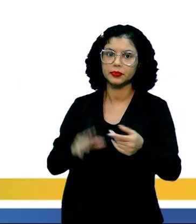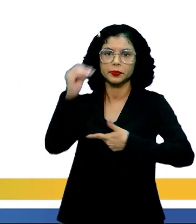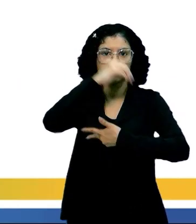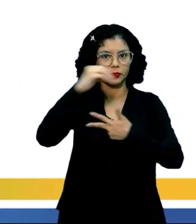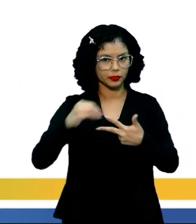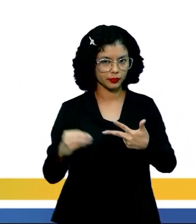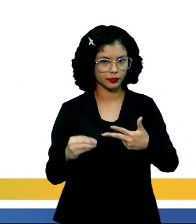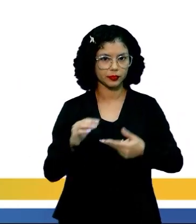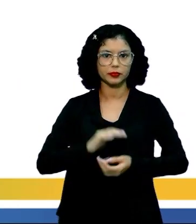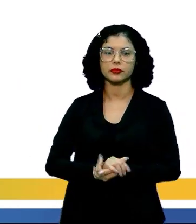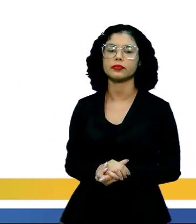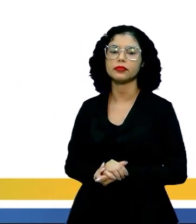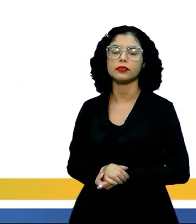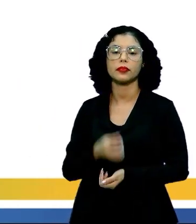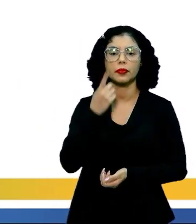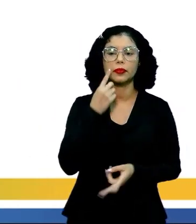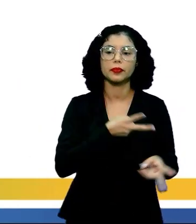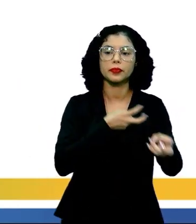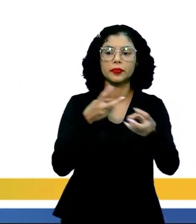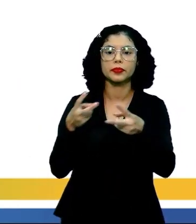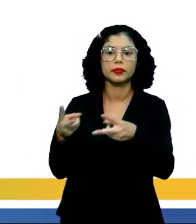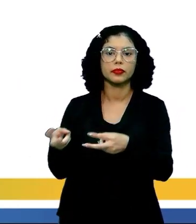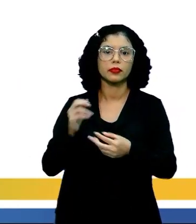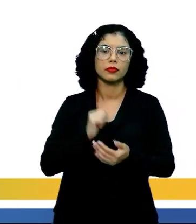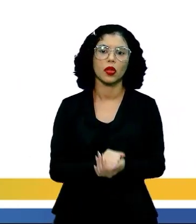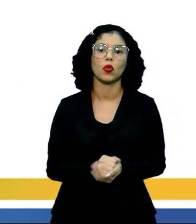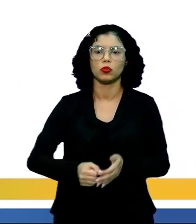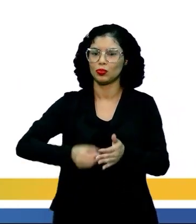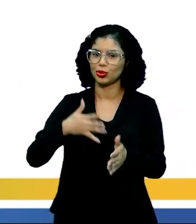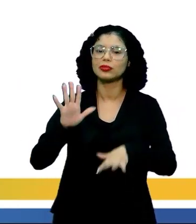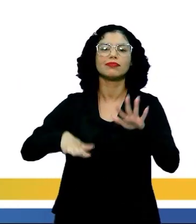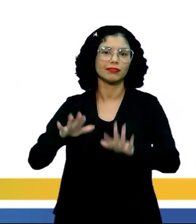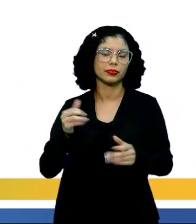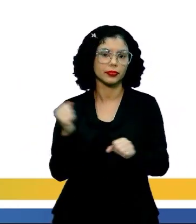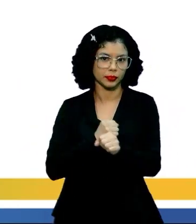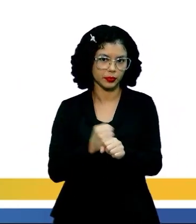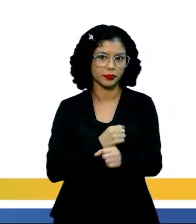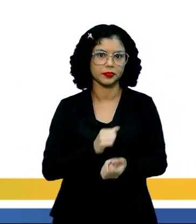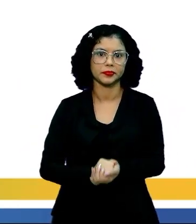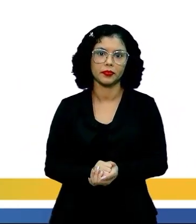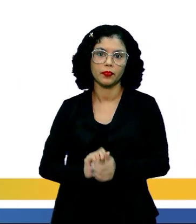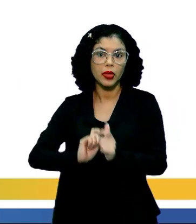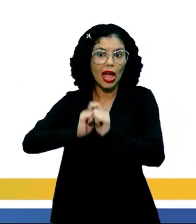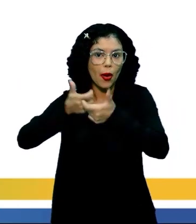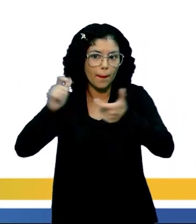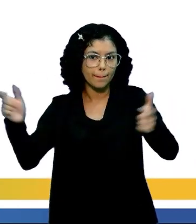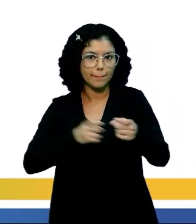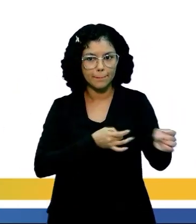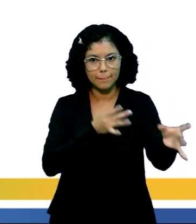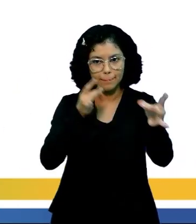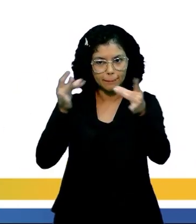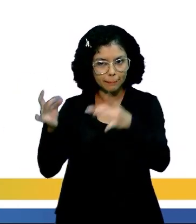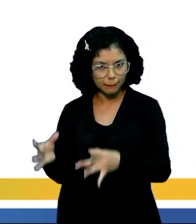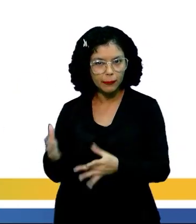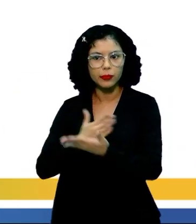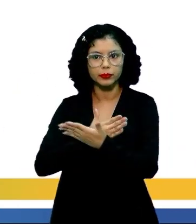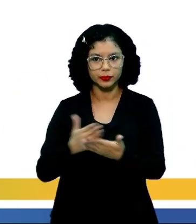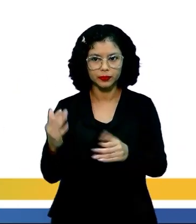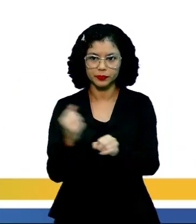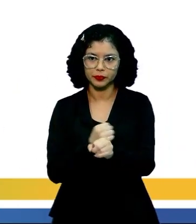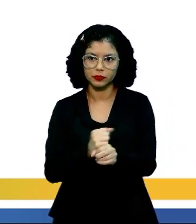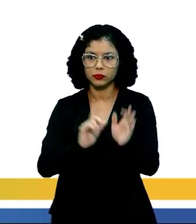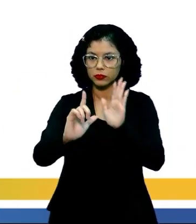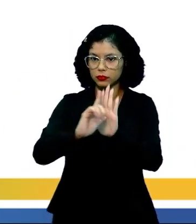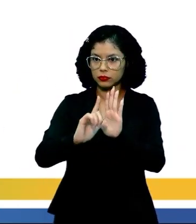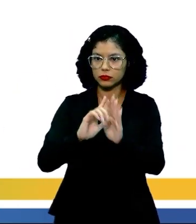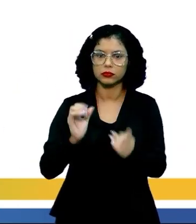Enem. Preste atenção que você vai se deparar muito com isso esse ano. Para aumentar as vendas no início do